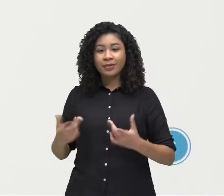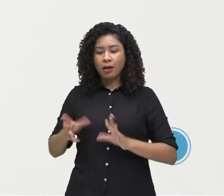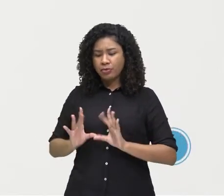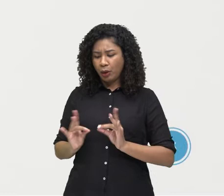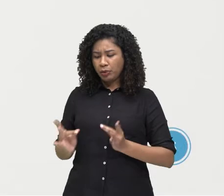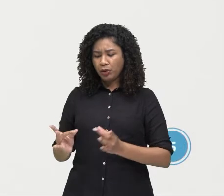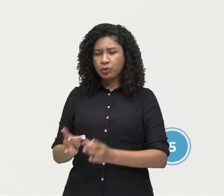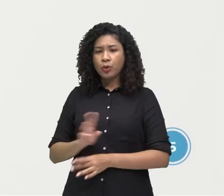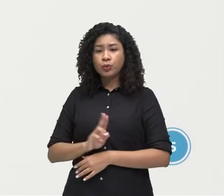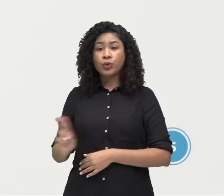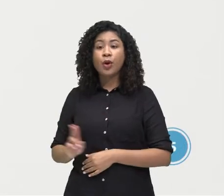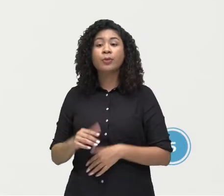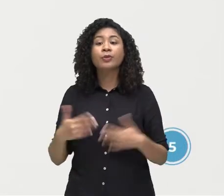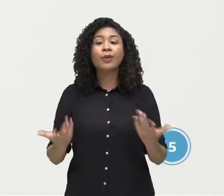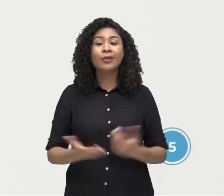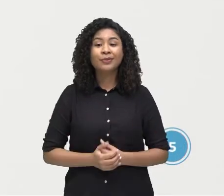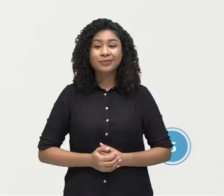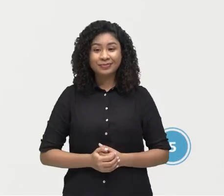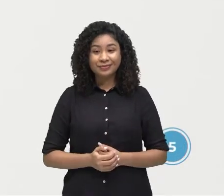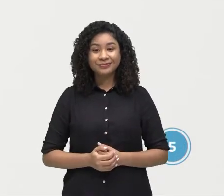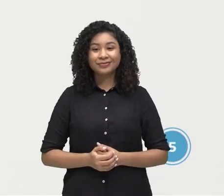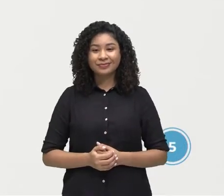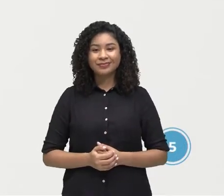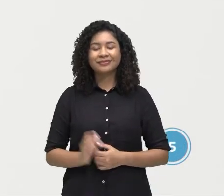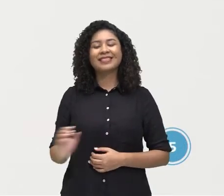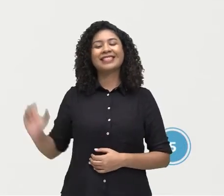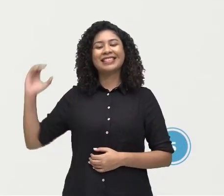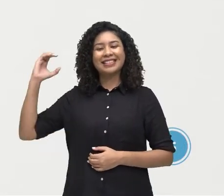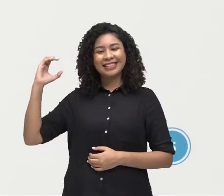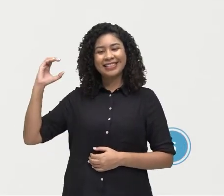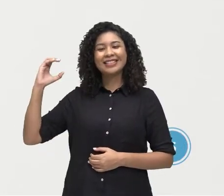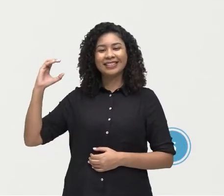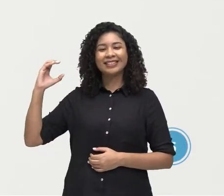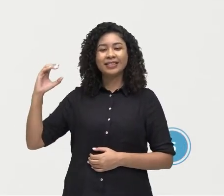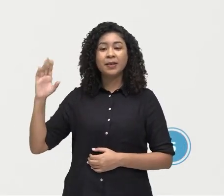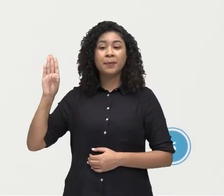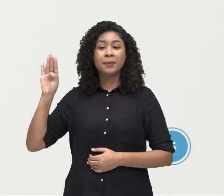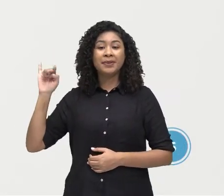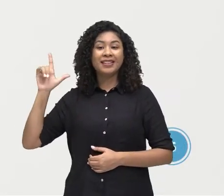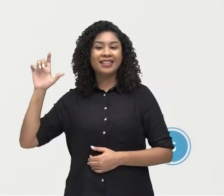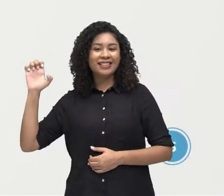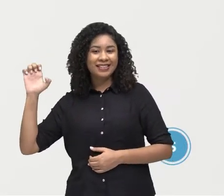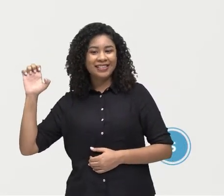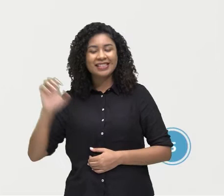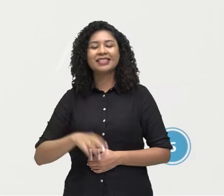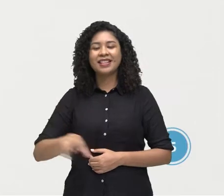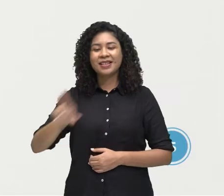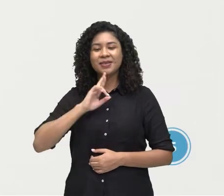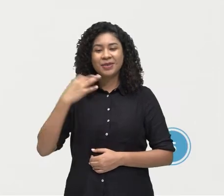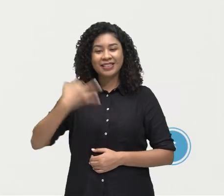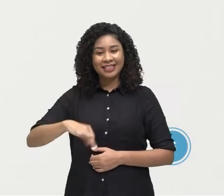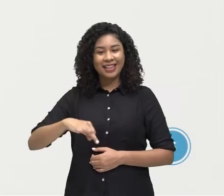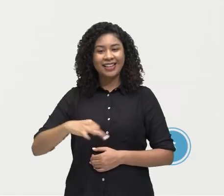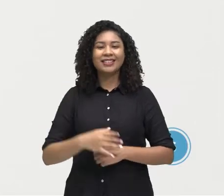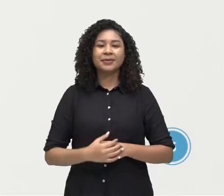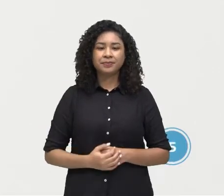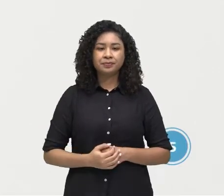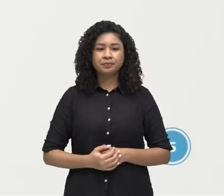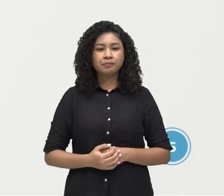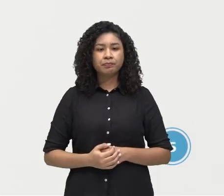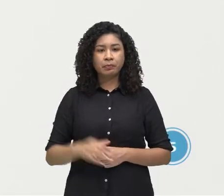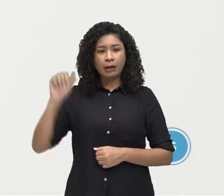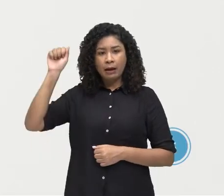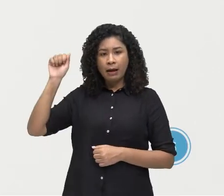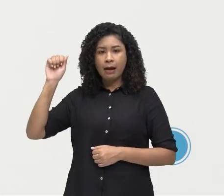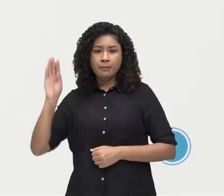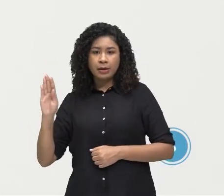letra C. Vamos direto para a resposta aí. Letra C, bile. Né? Essa é a resposta correta aí da nossa questão. As outras são produzidas